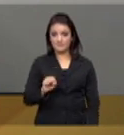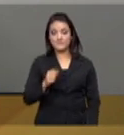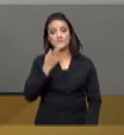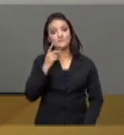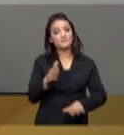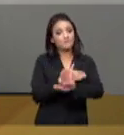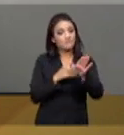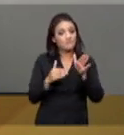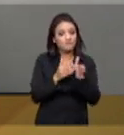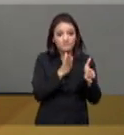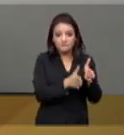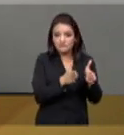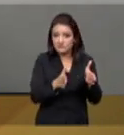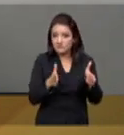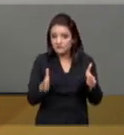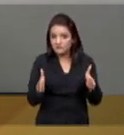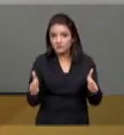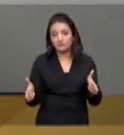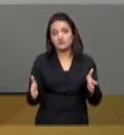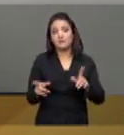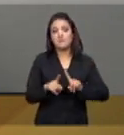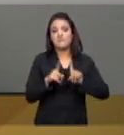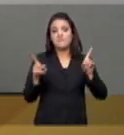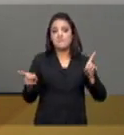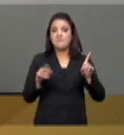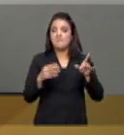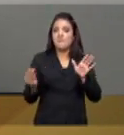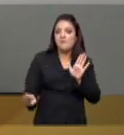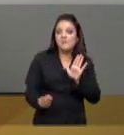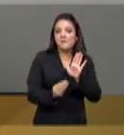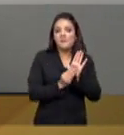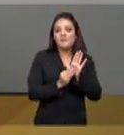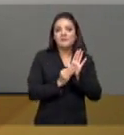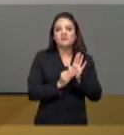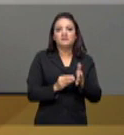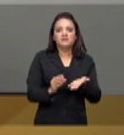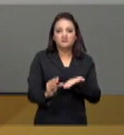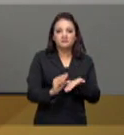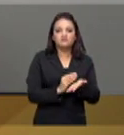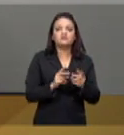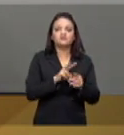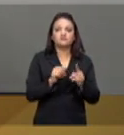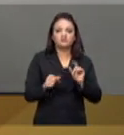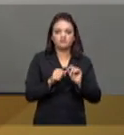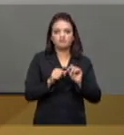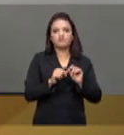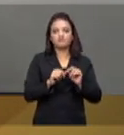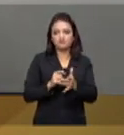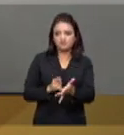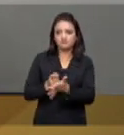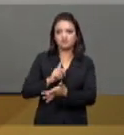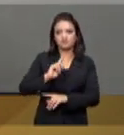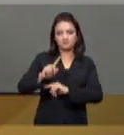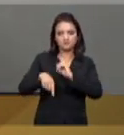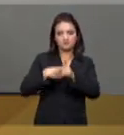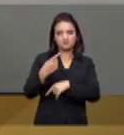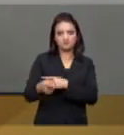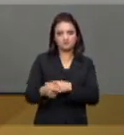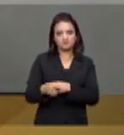o contribuinte não inclui como receita ou faturamento que ele haverá de repassar à fazenda pública. Fecho aspas.